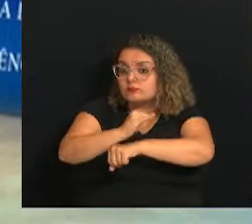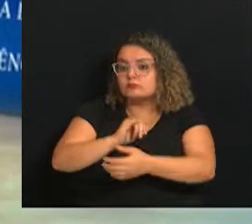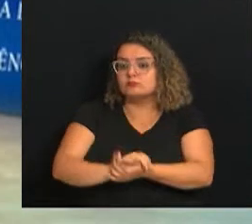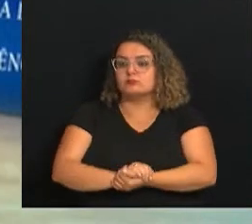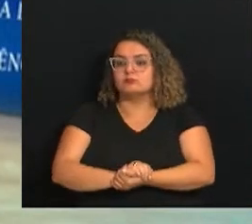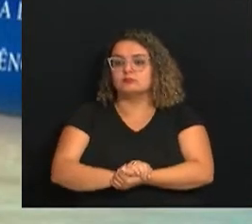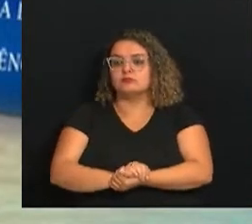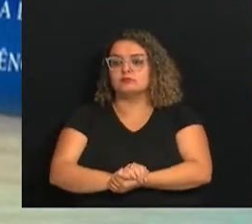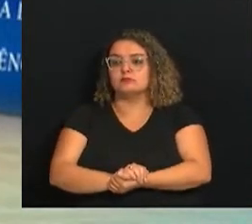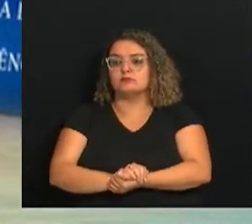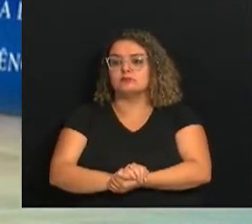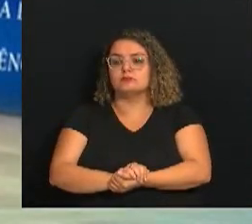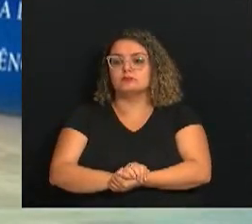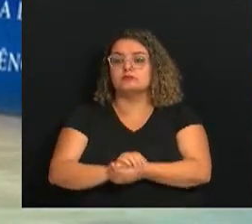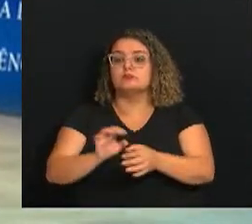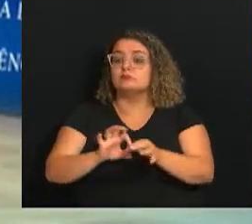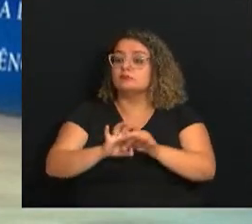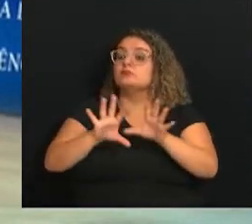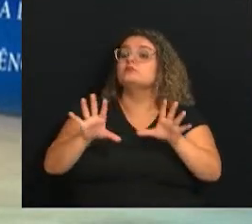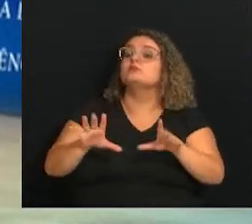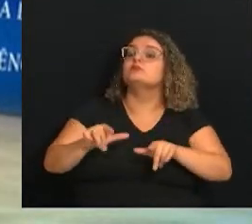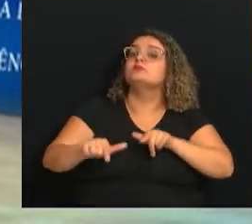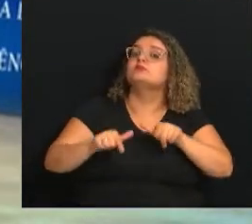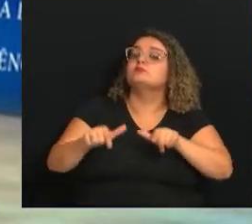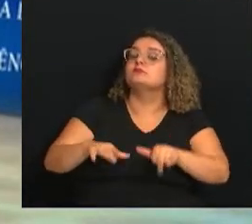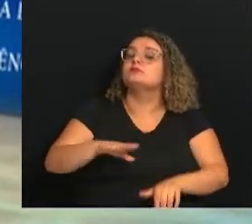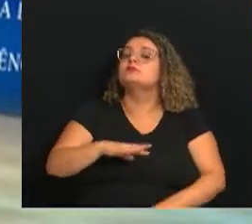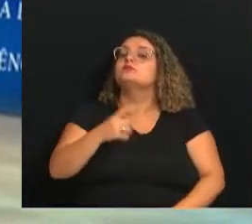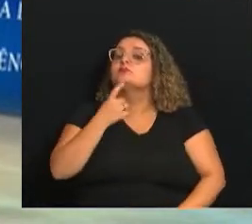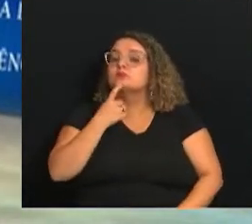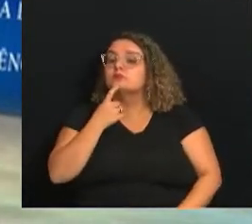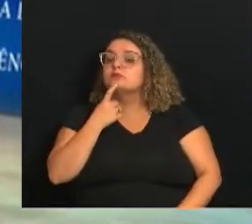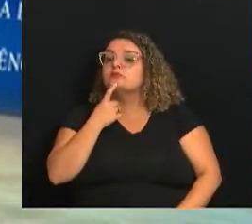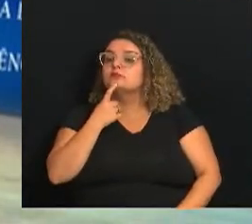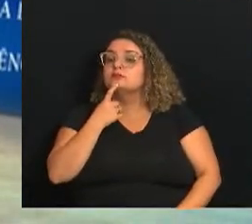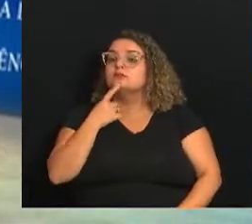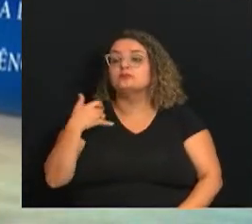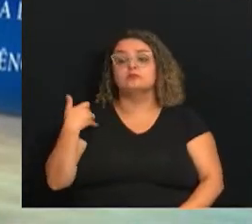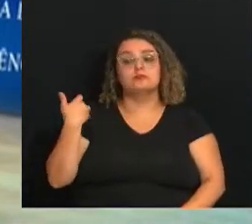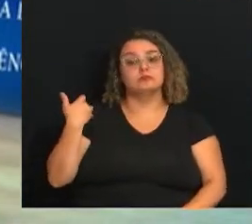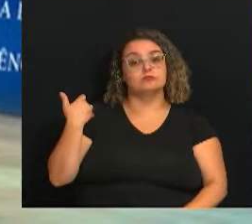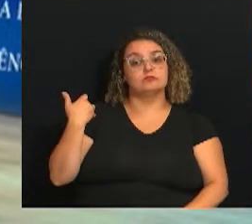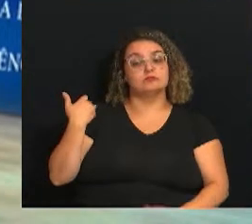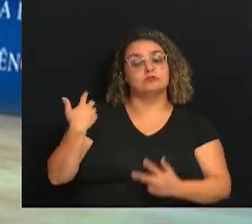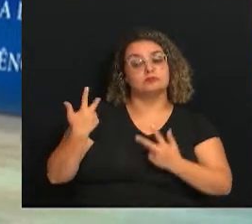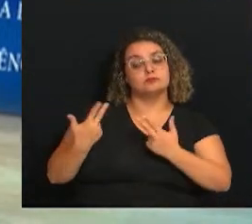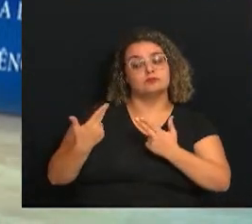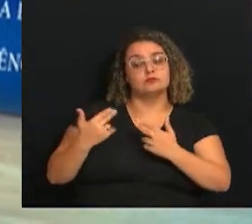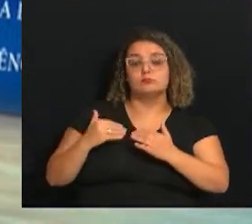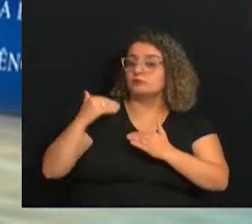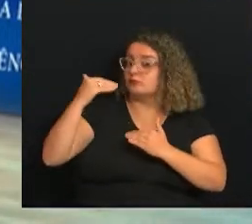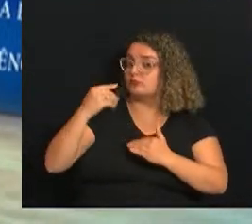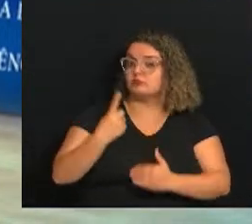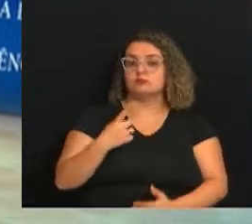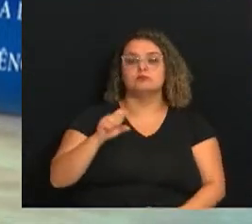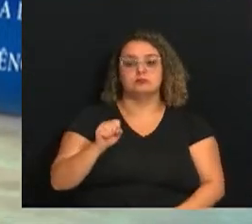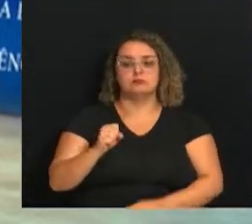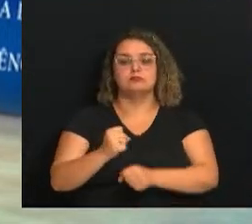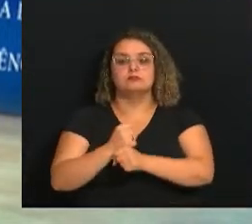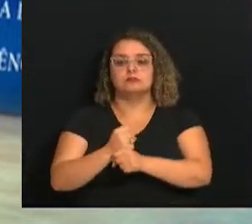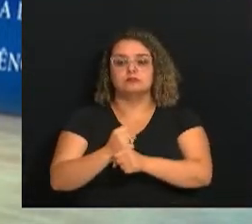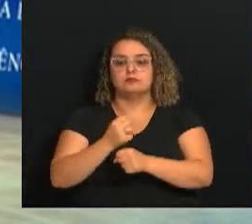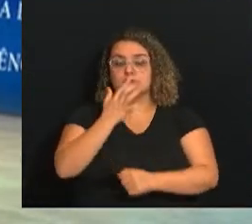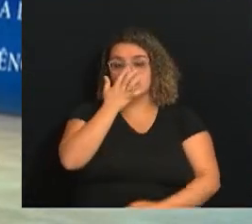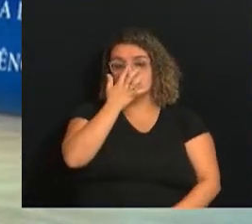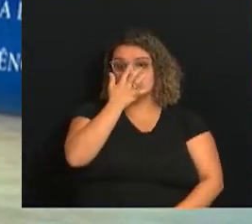ANAC, disponibilidade para trabalhar em Campinas, ter idade igual ou superior a 18 anos. O